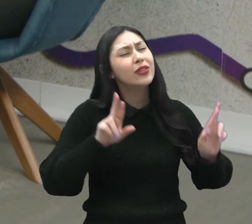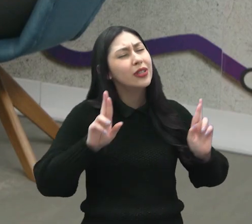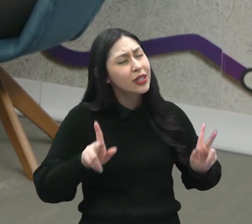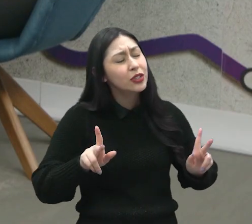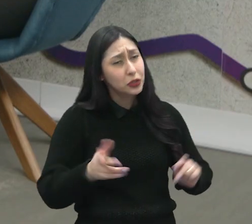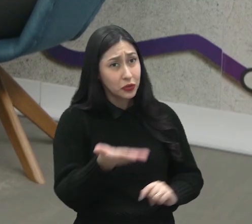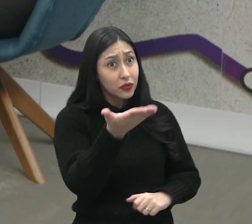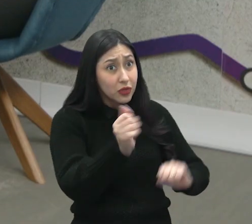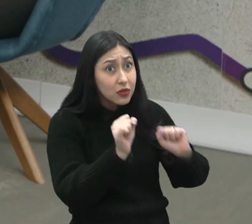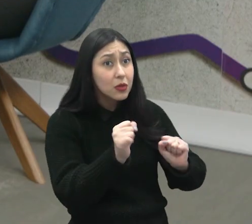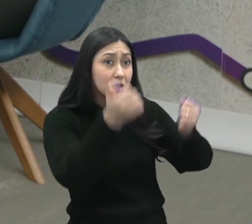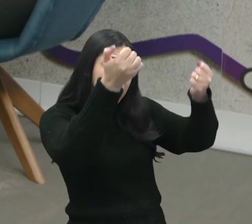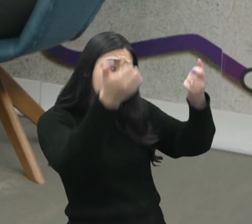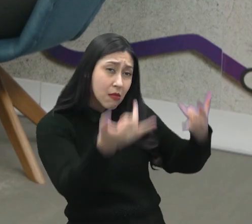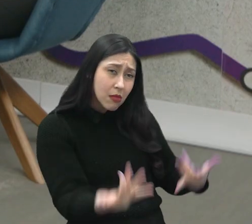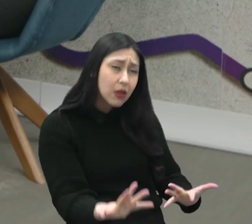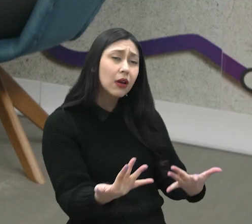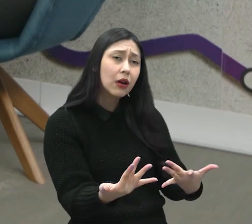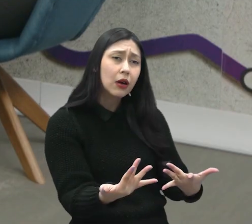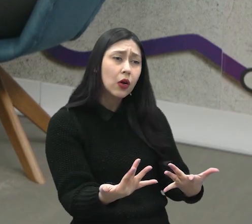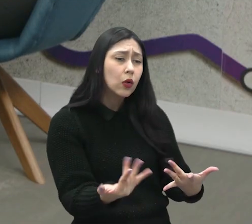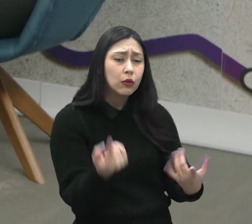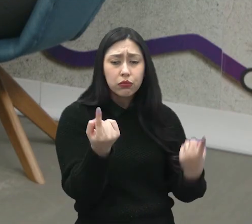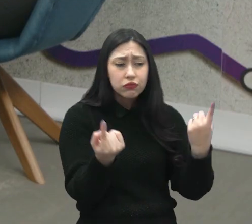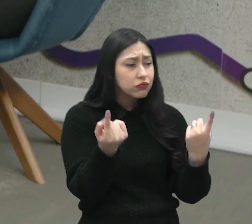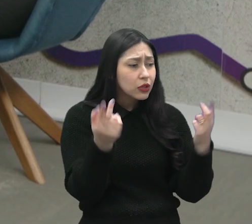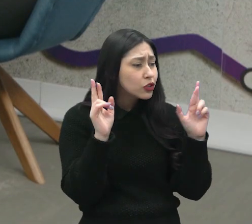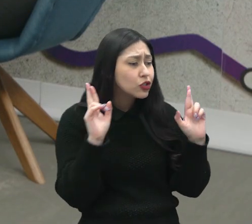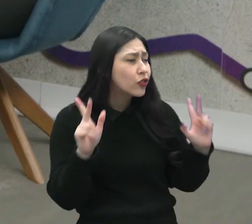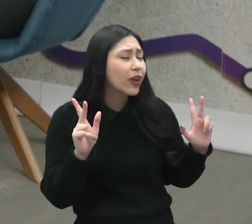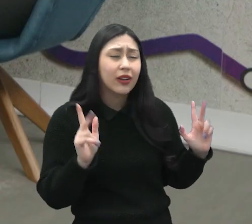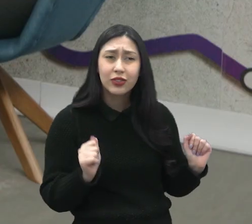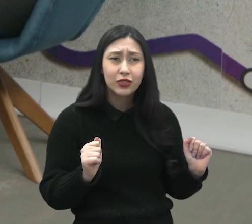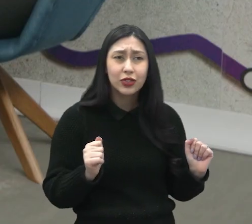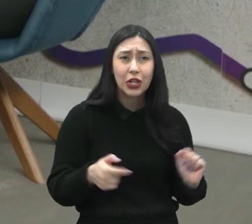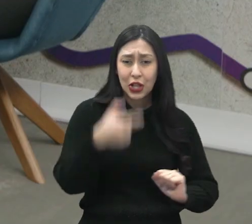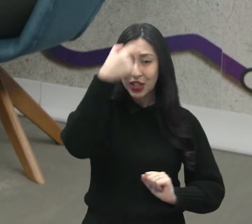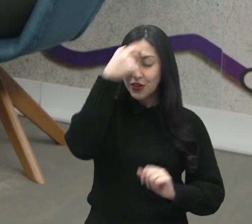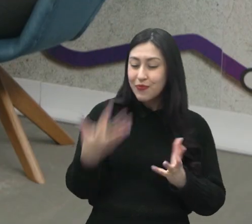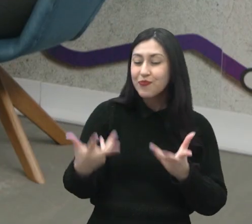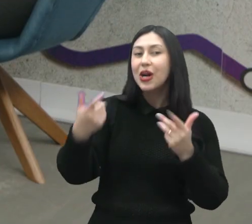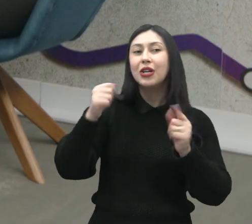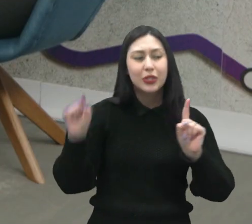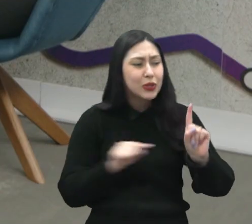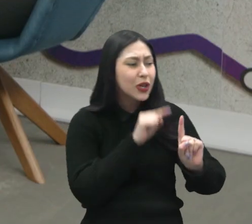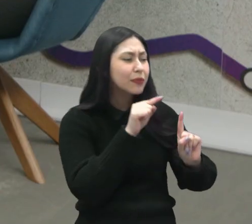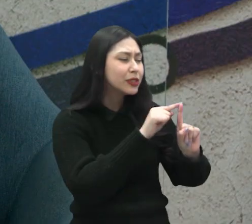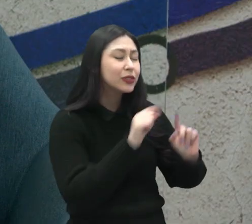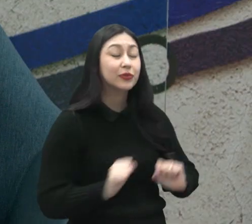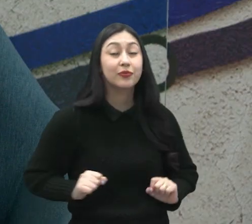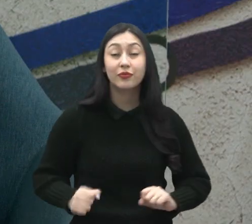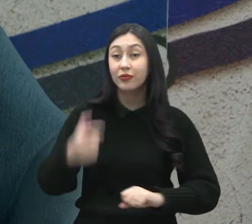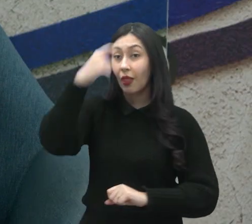você exemplificasse para a gente, né? O que de fato é a vocação, o que de fato é o propósito.